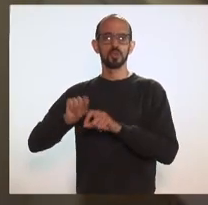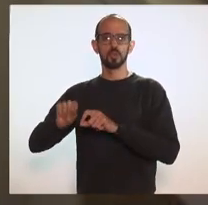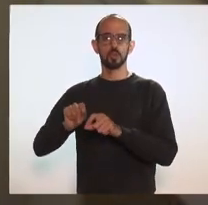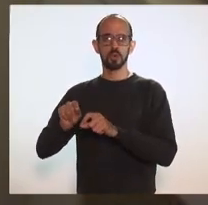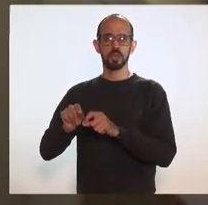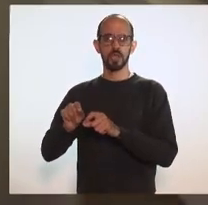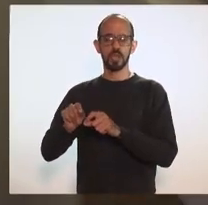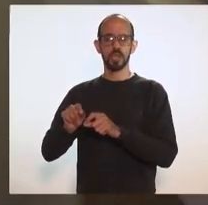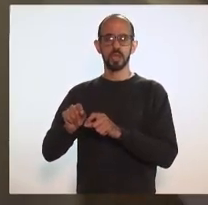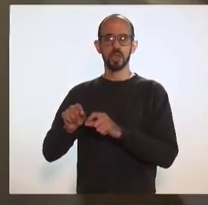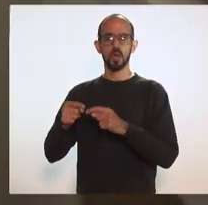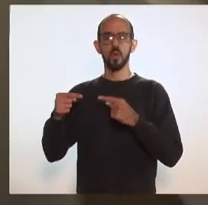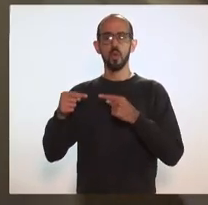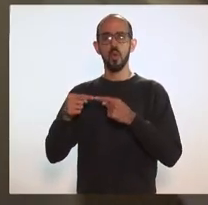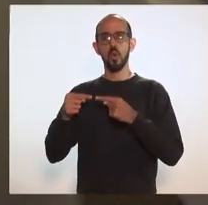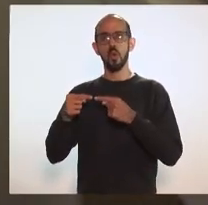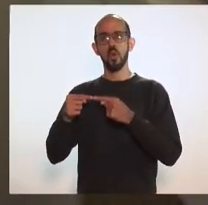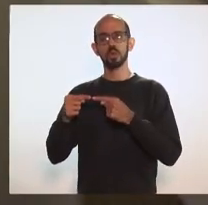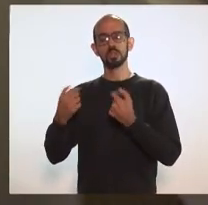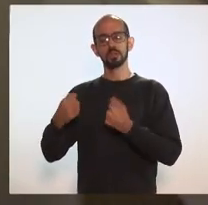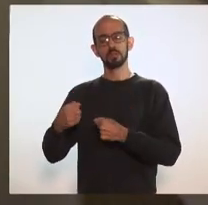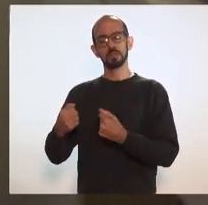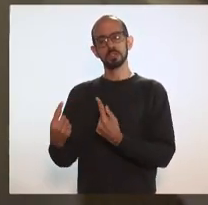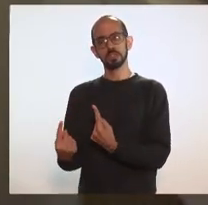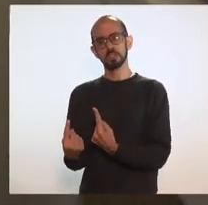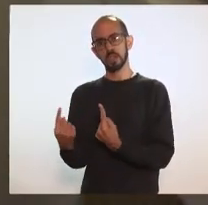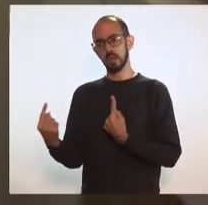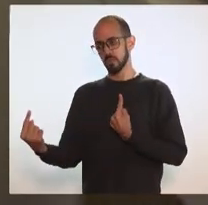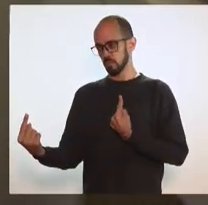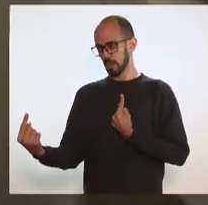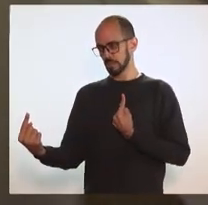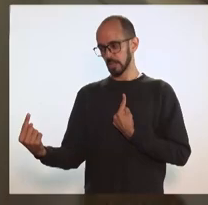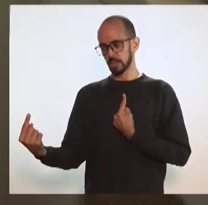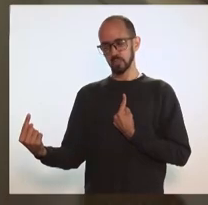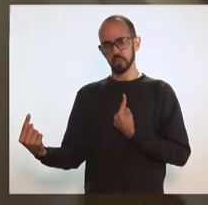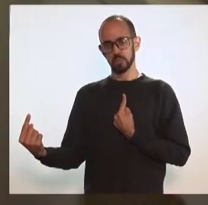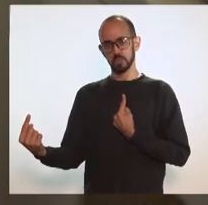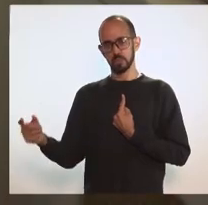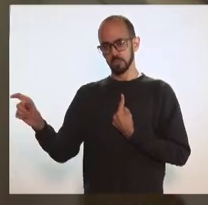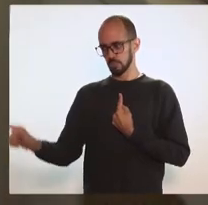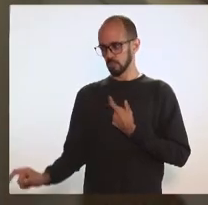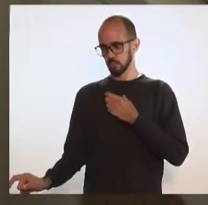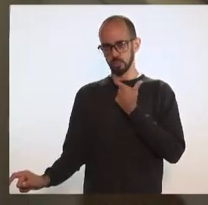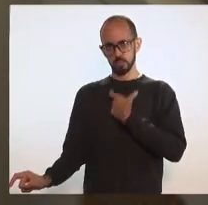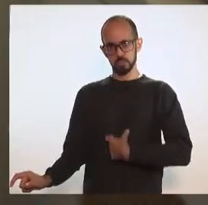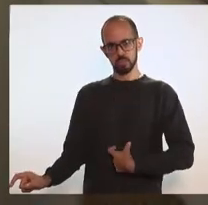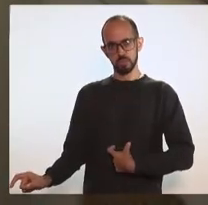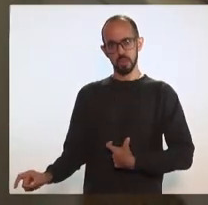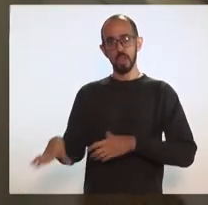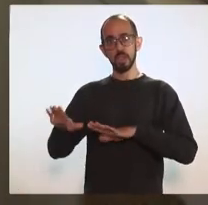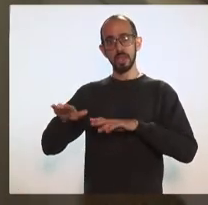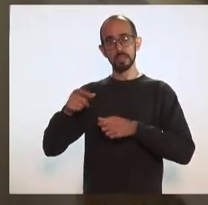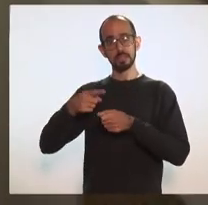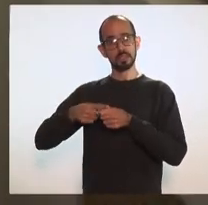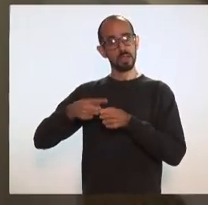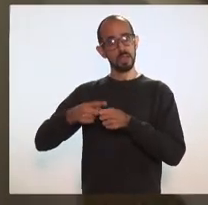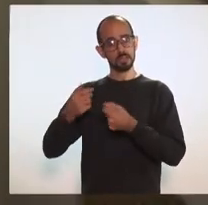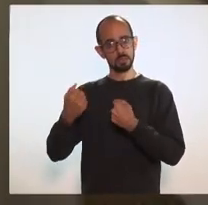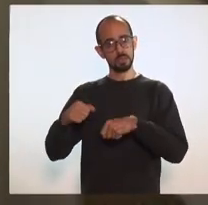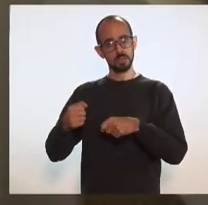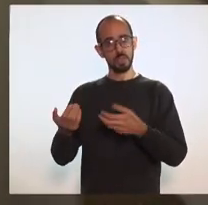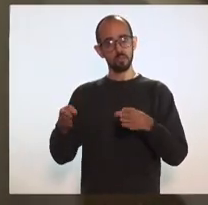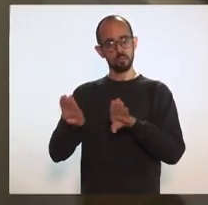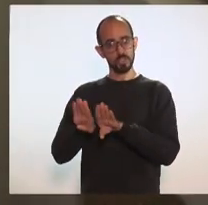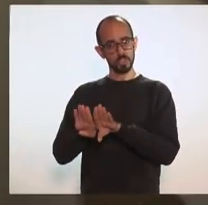afastamento esperado distanciamento dos Block Barros parciais ou totais